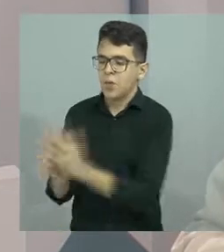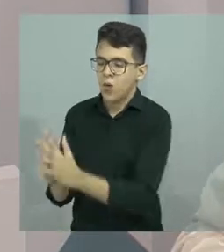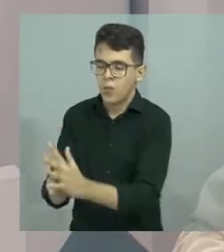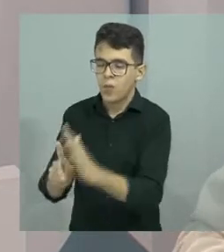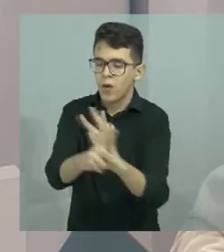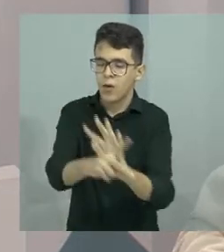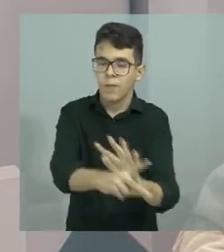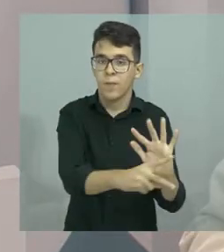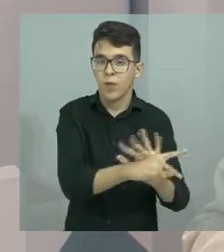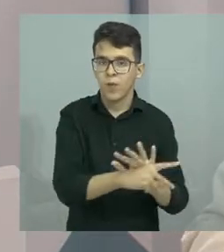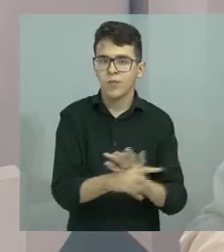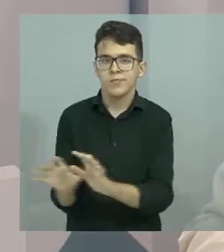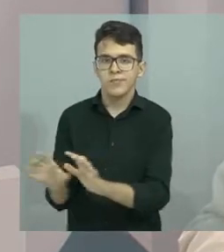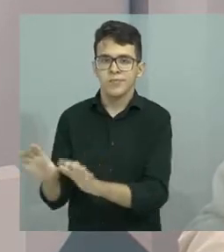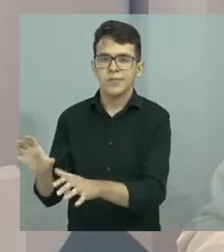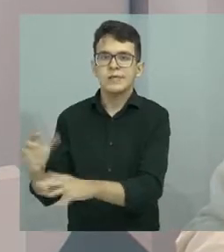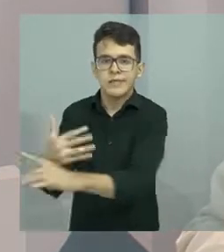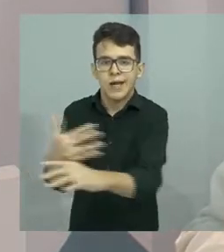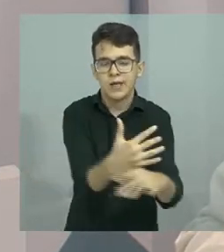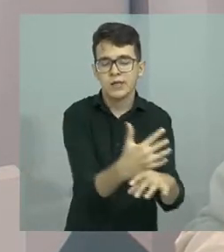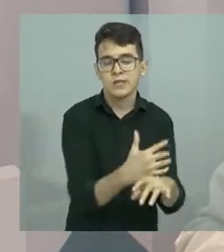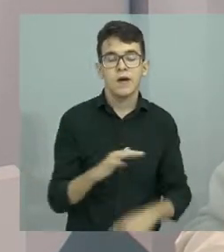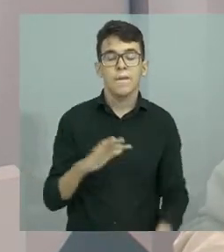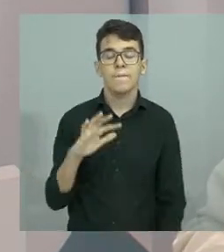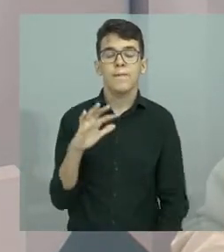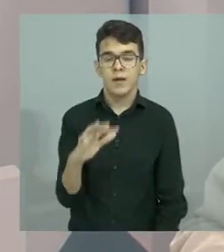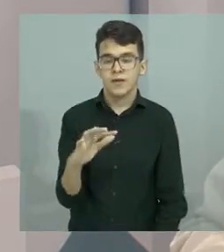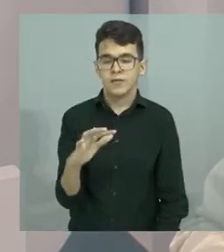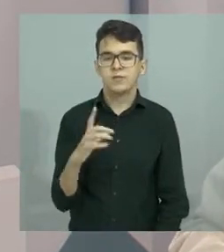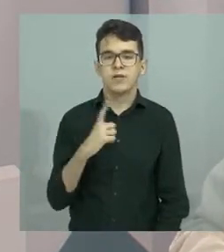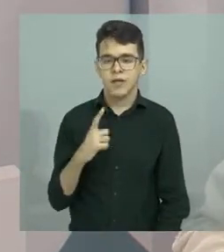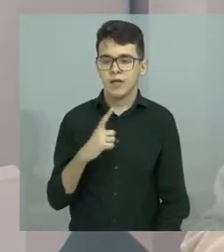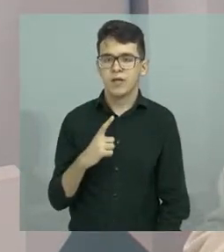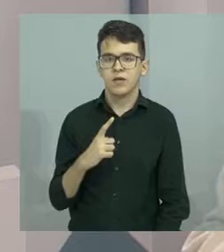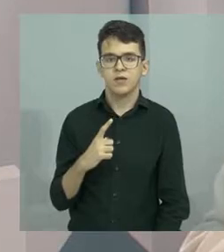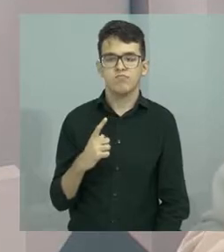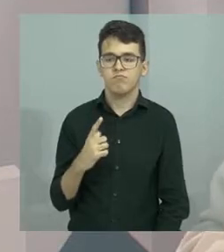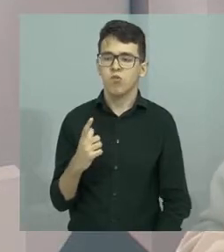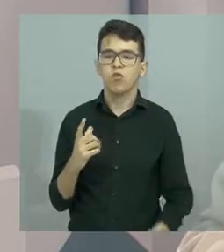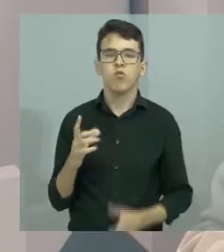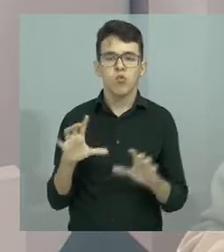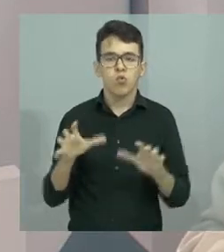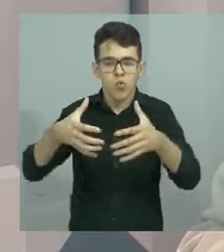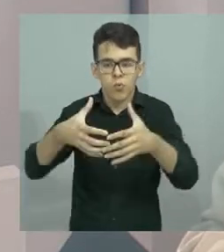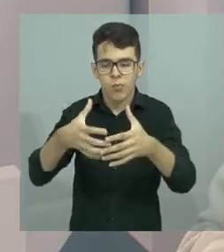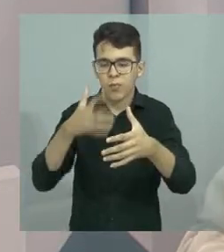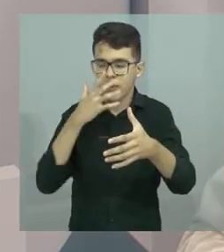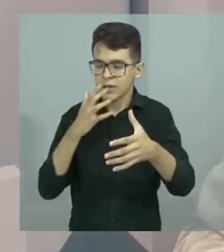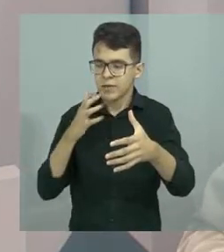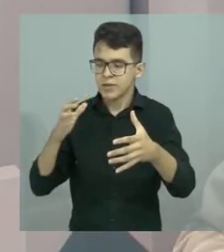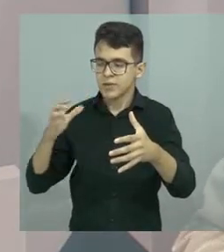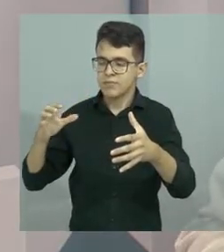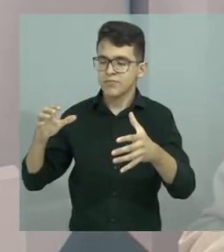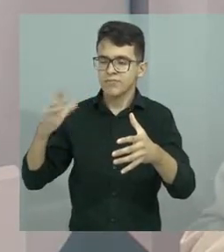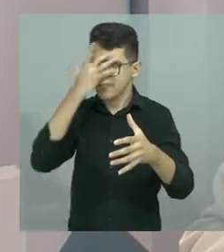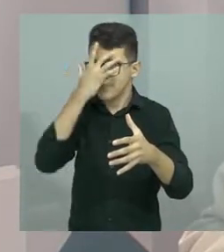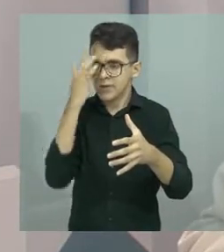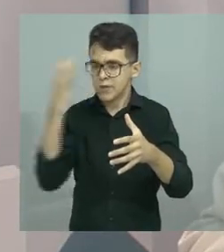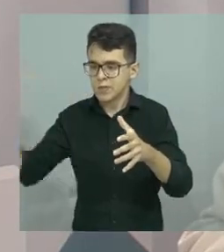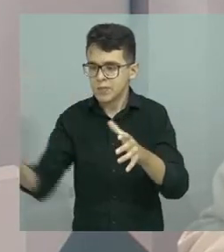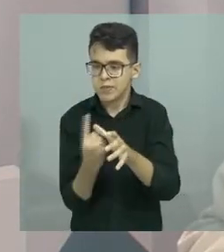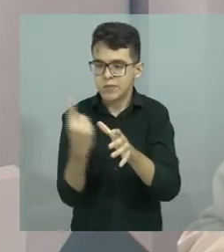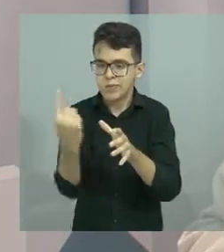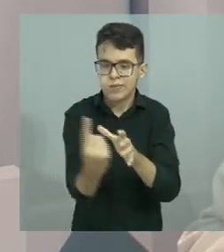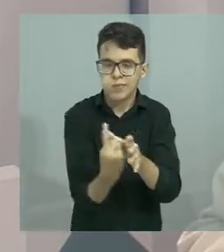isso, não há ônus a mais para o Estado. O que acontece é que esse parlamento ele tem uma agenda, e